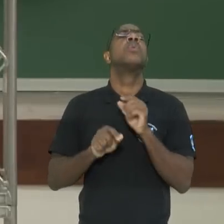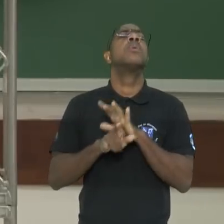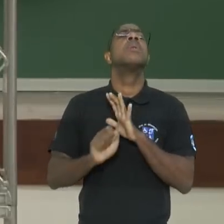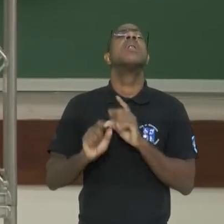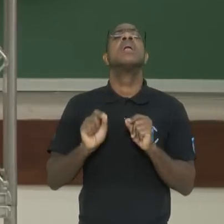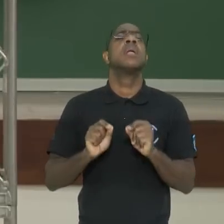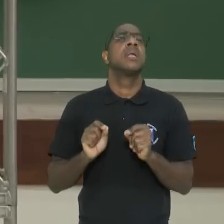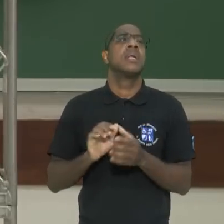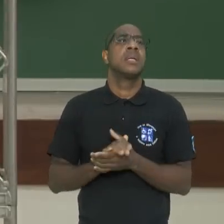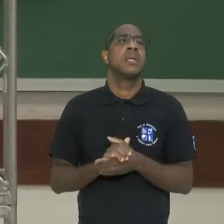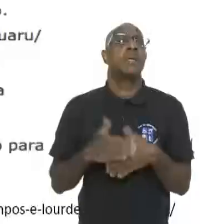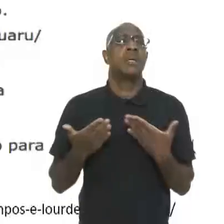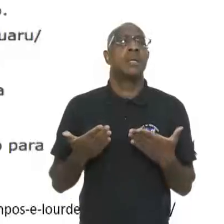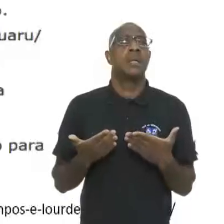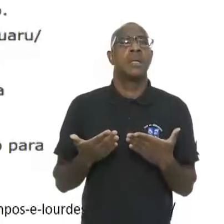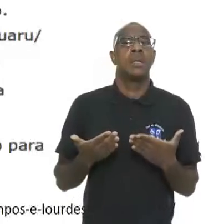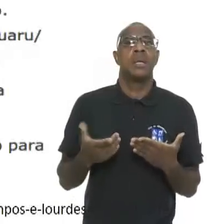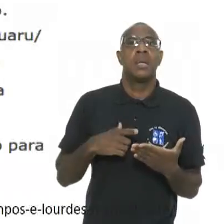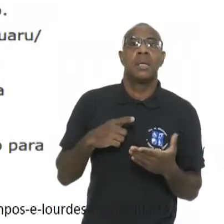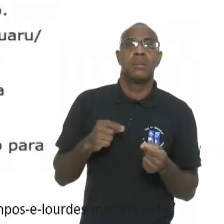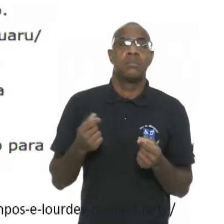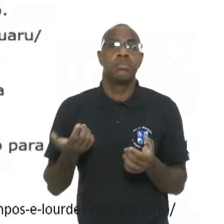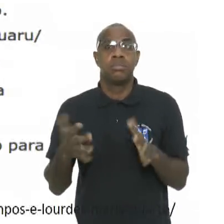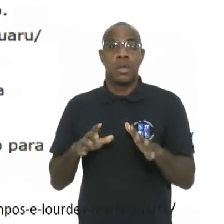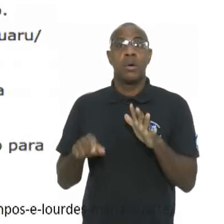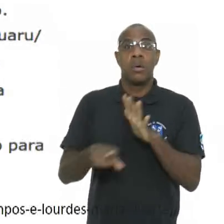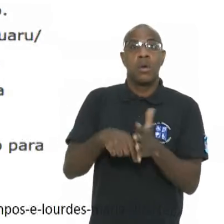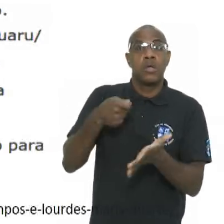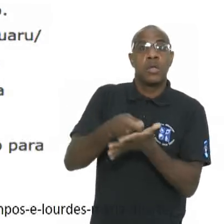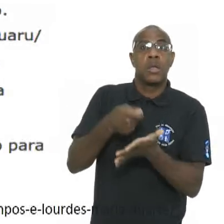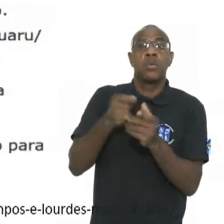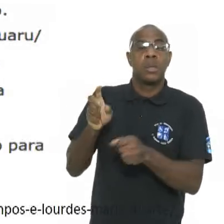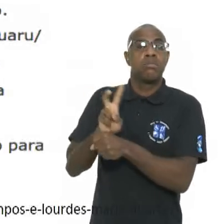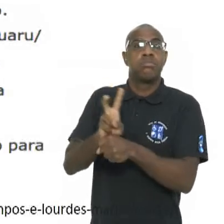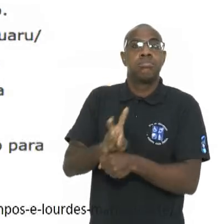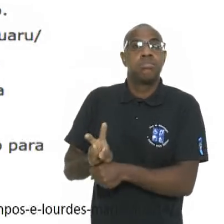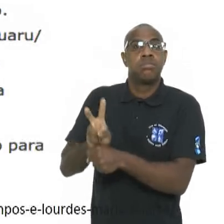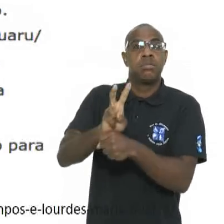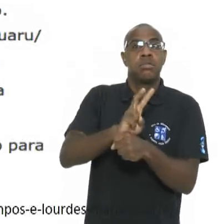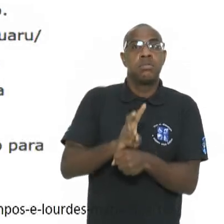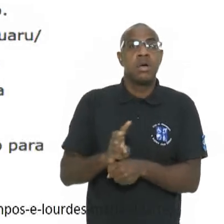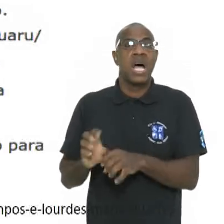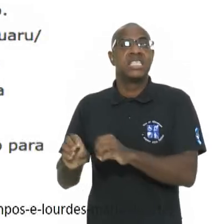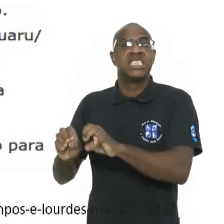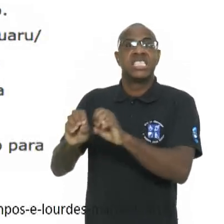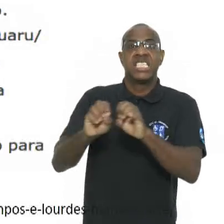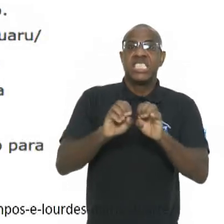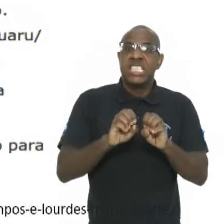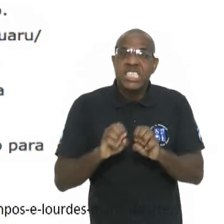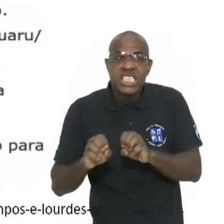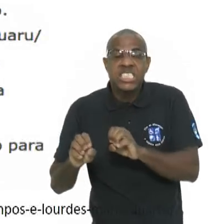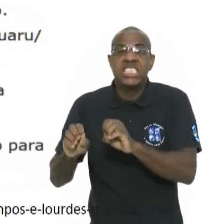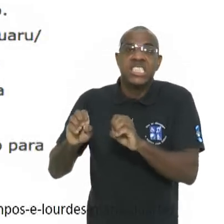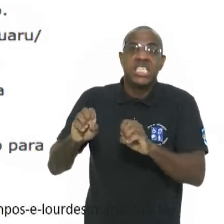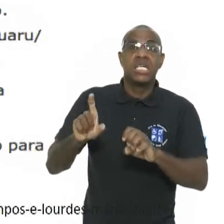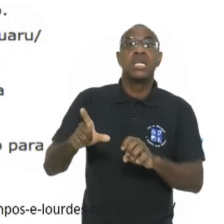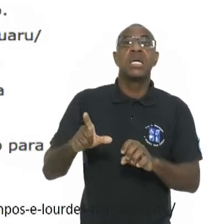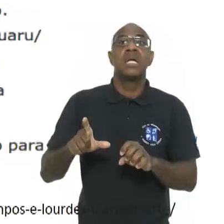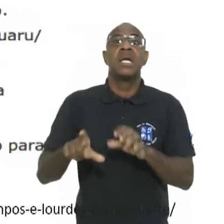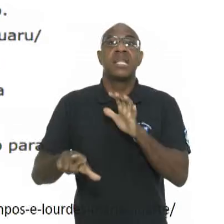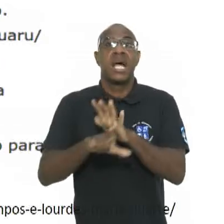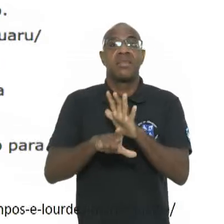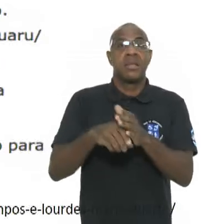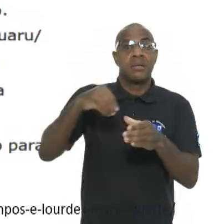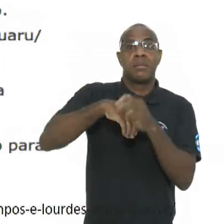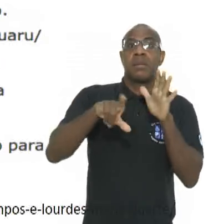Tal episódio ocasionou a inclusão da exigência de monitoramento para cianobactérias e cianotoxinas na